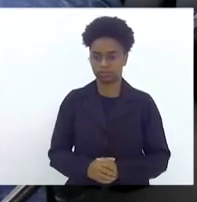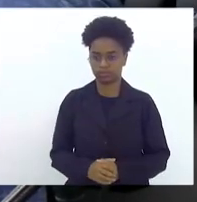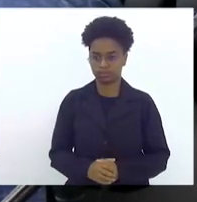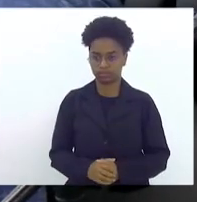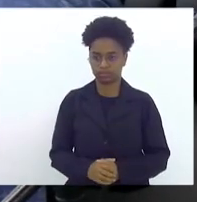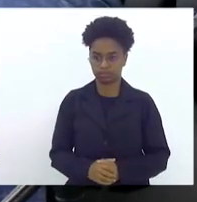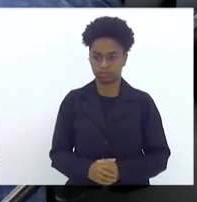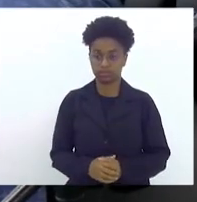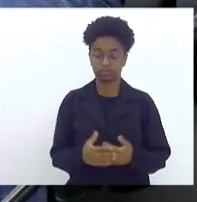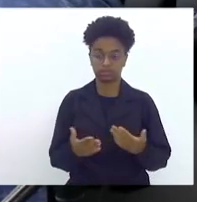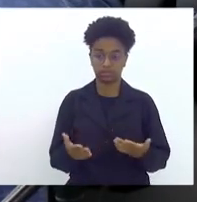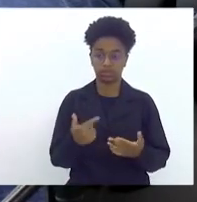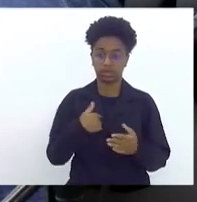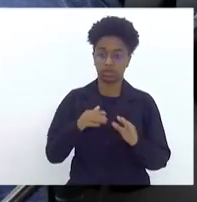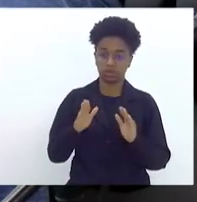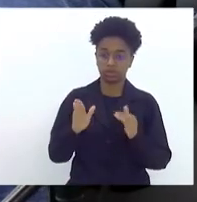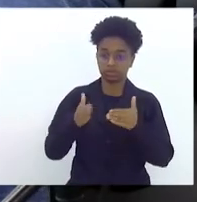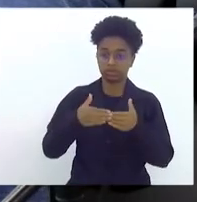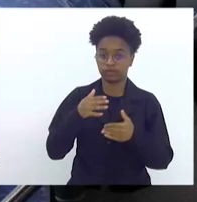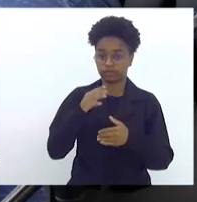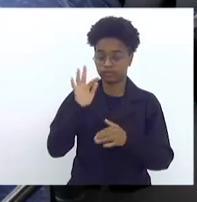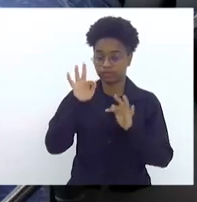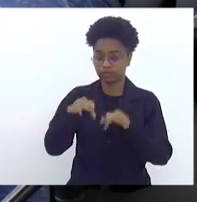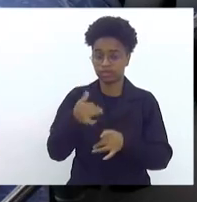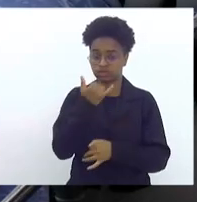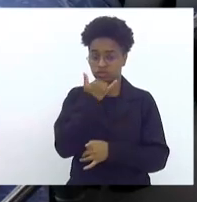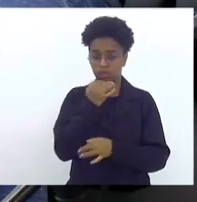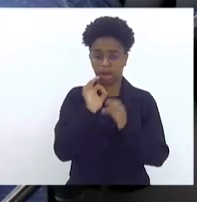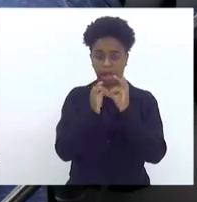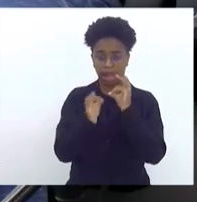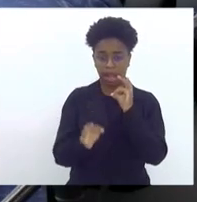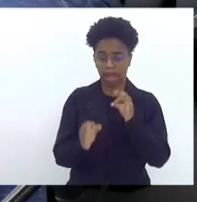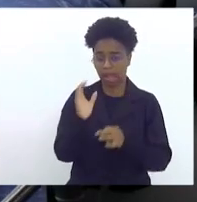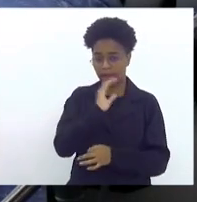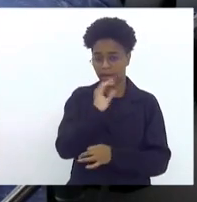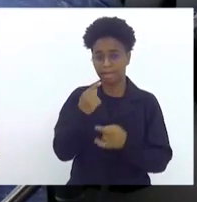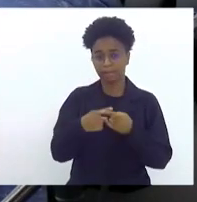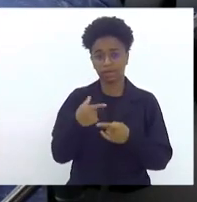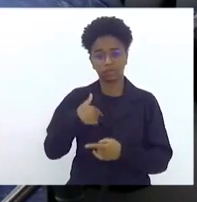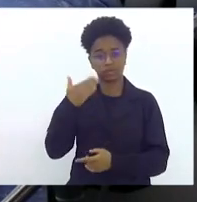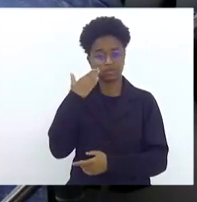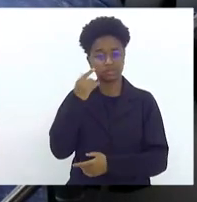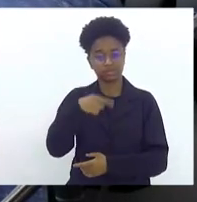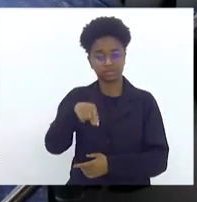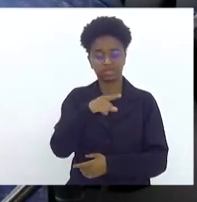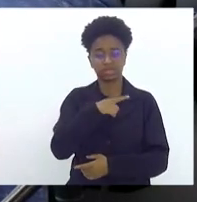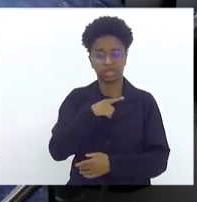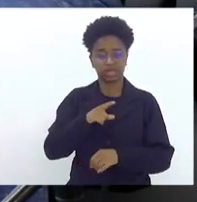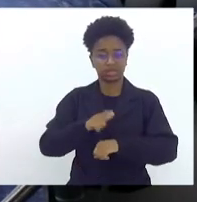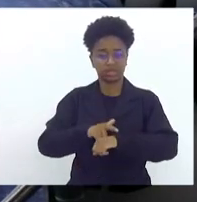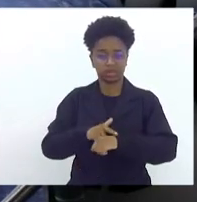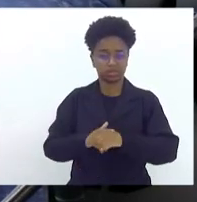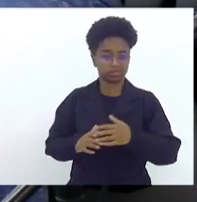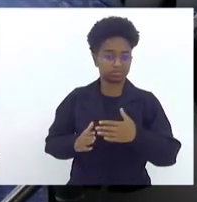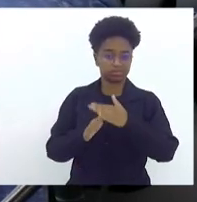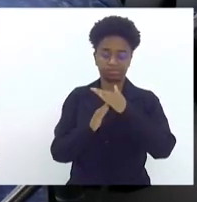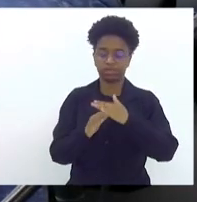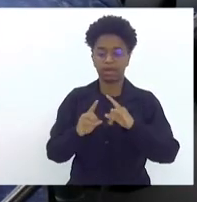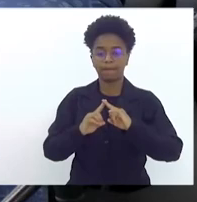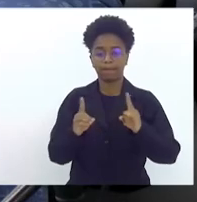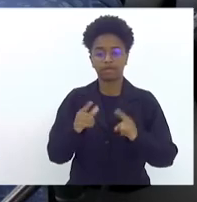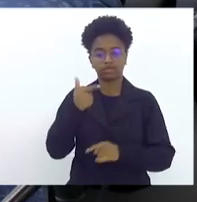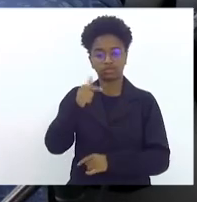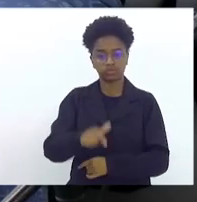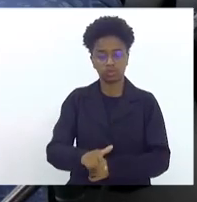minhas Breves palavras me desculpem pela rapidez porque eu sei que todo mundo tem um tempo escasso mas novamente